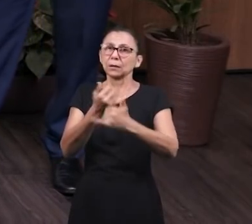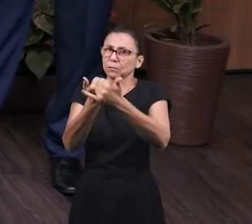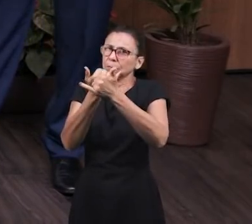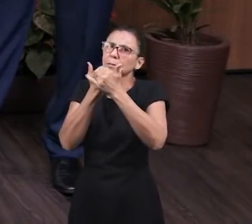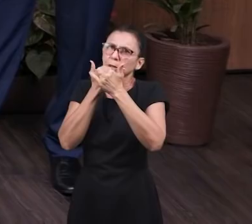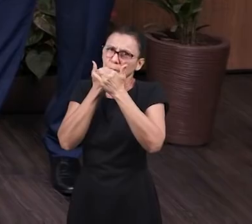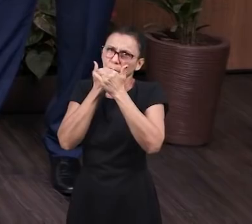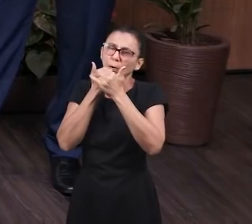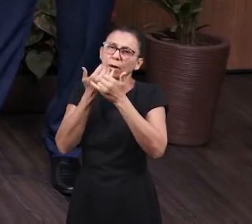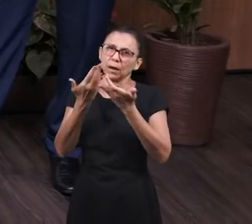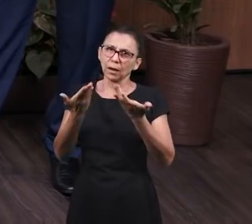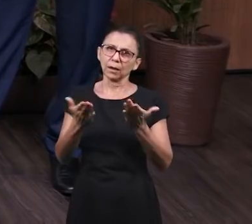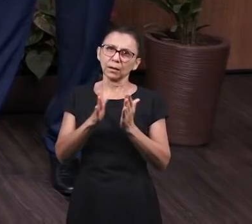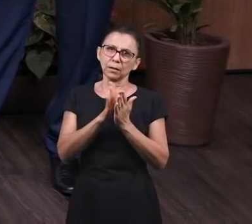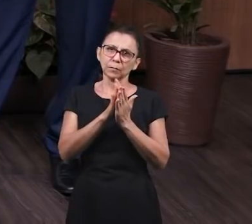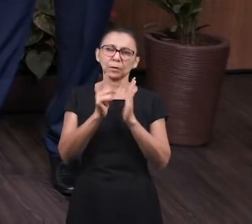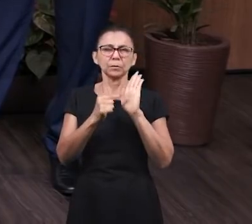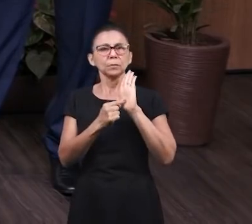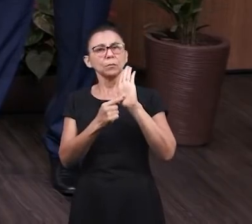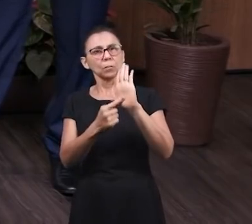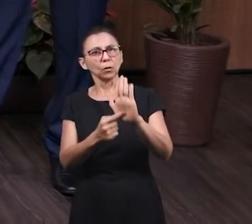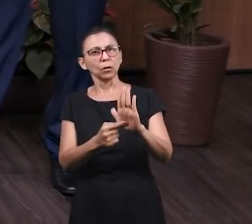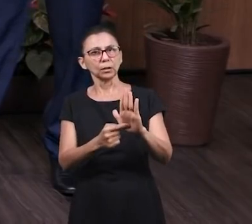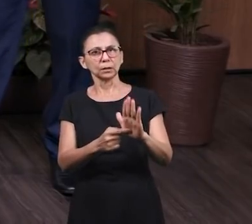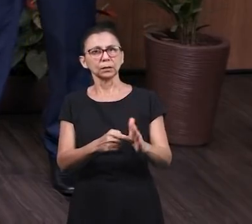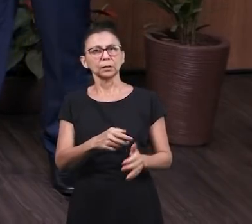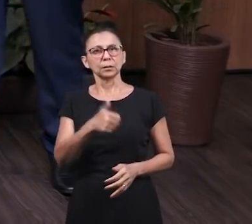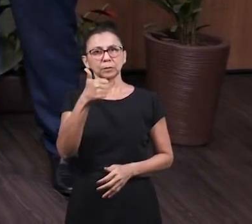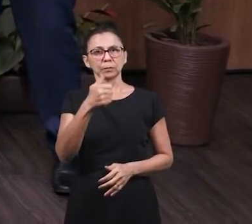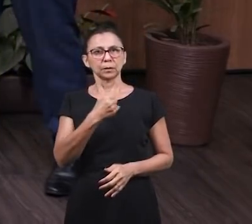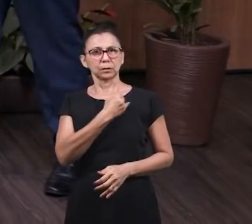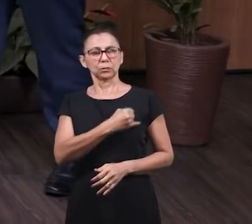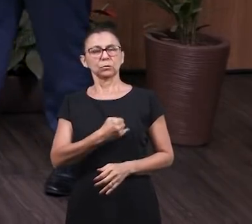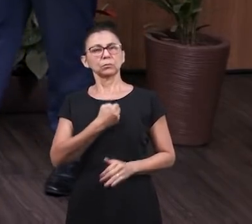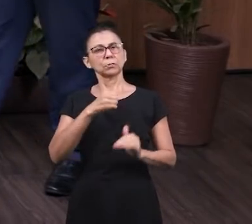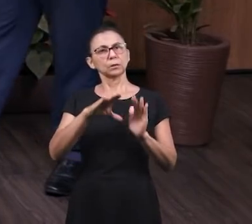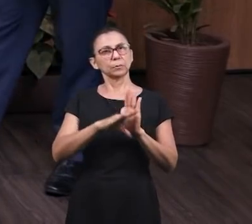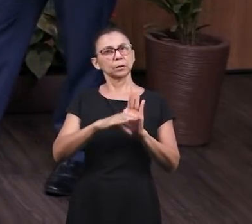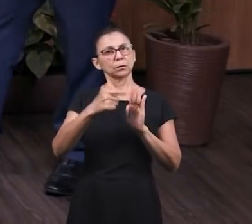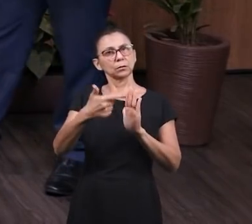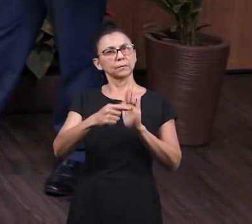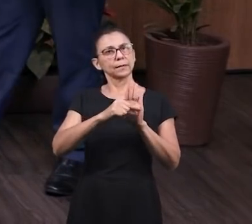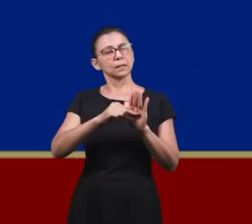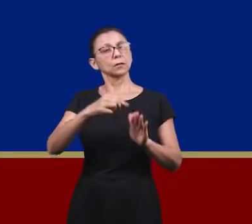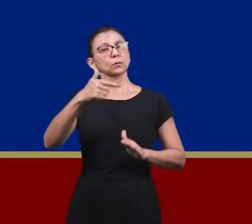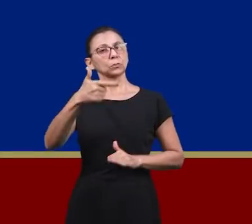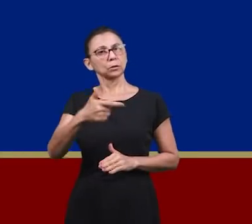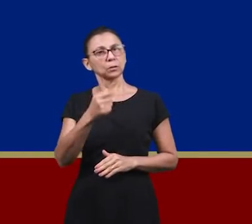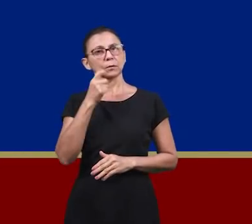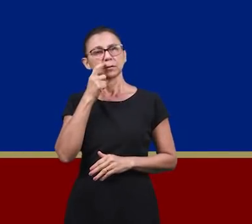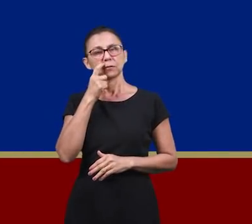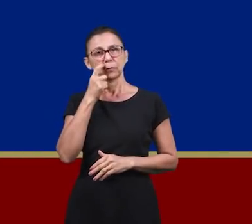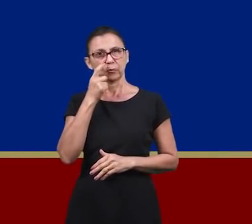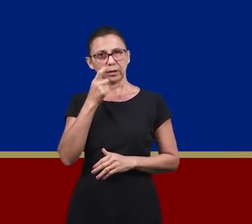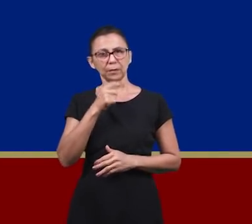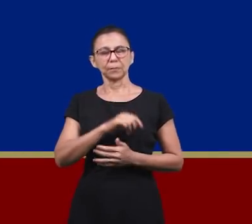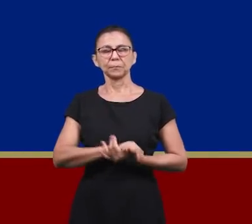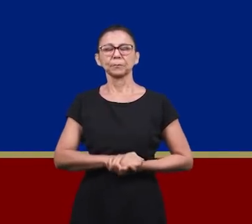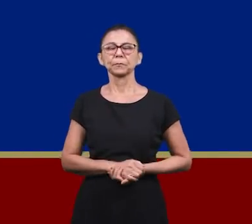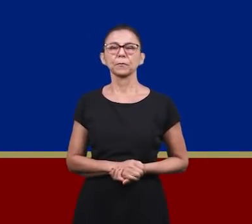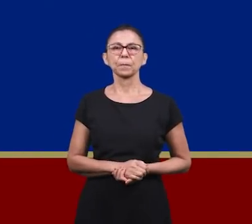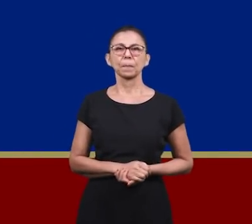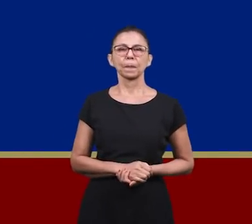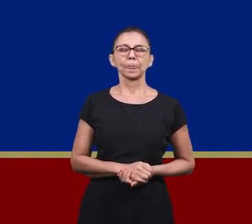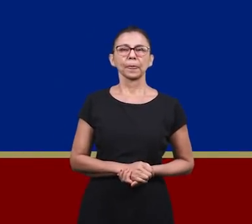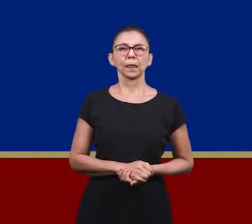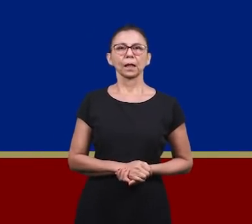Bíblia, podemos ler na primeira carta de João, capítulo 2, versículo 2. E diz assim a palavra de Deus: